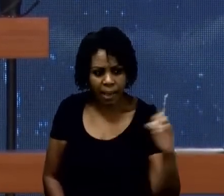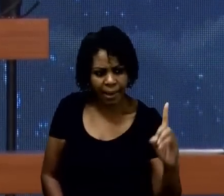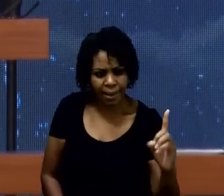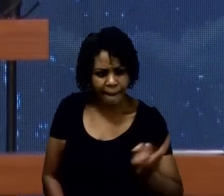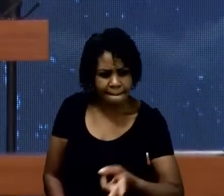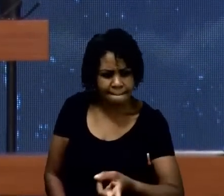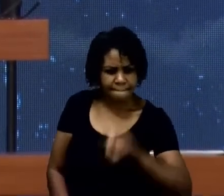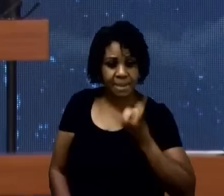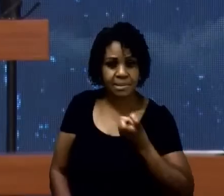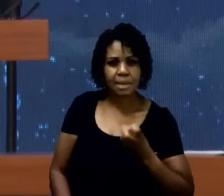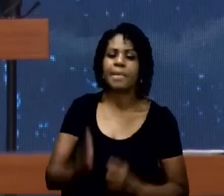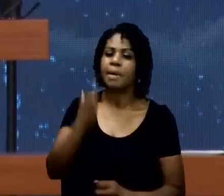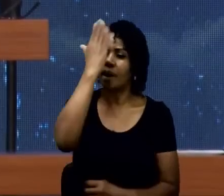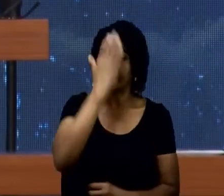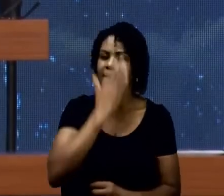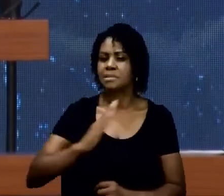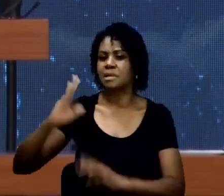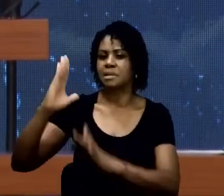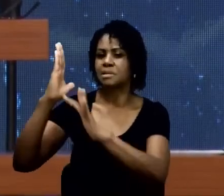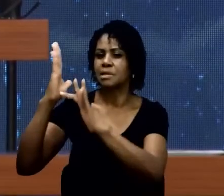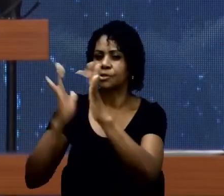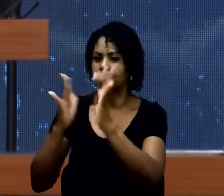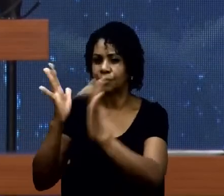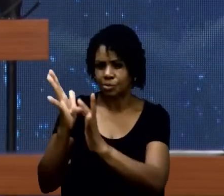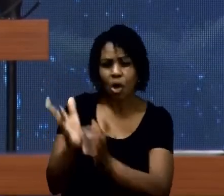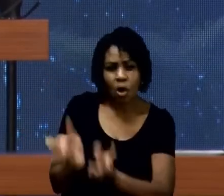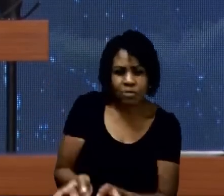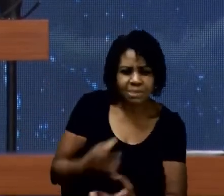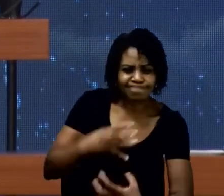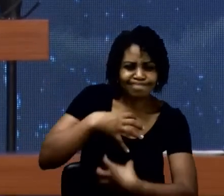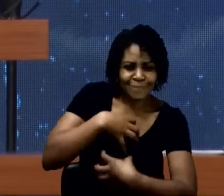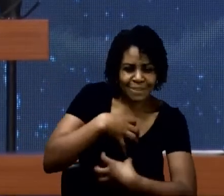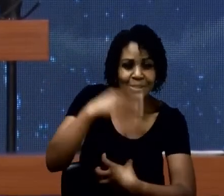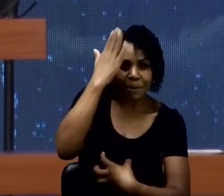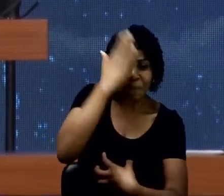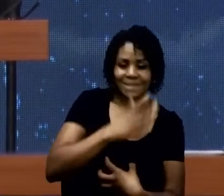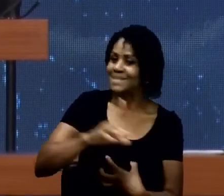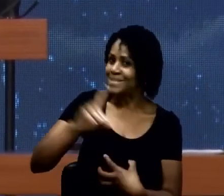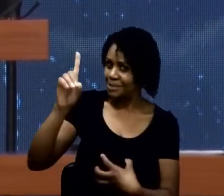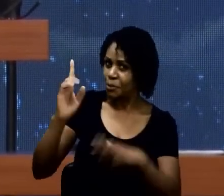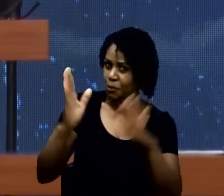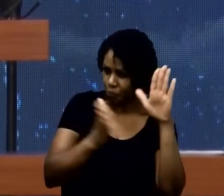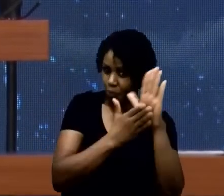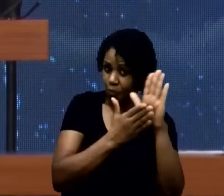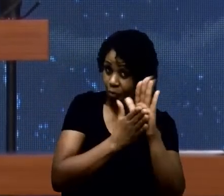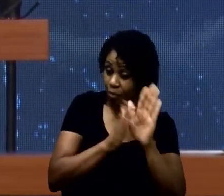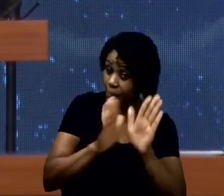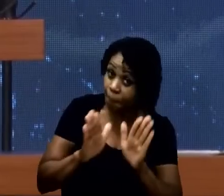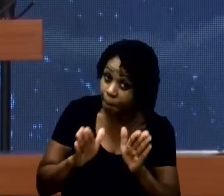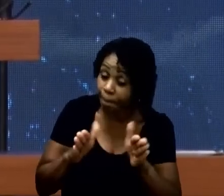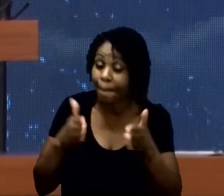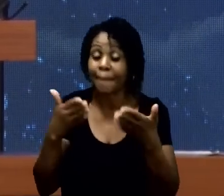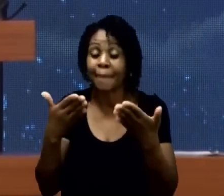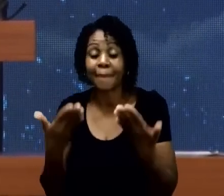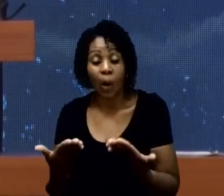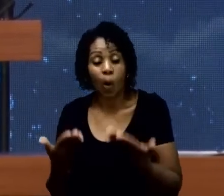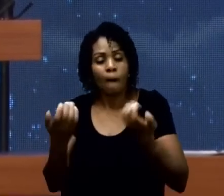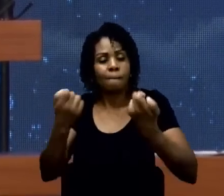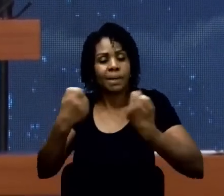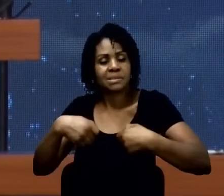pelos demônios. Quem sentiu a presença de Deus aqui no louvor, levanta a mão. Então, nós precisamos estar